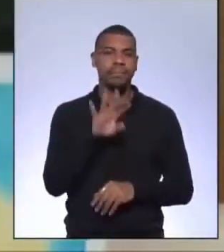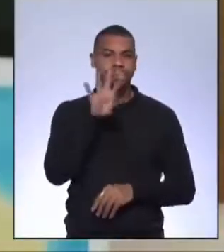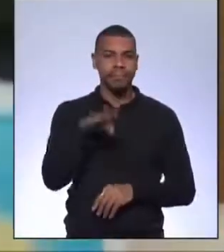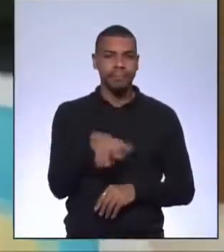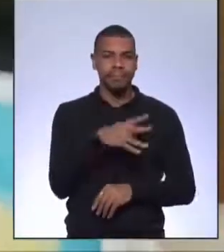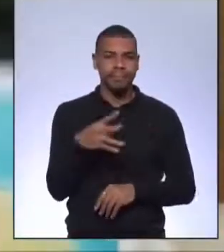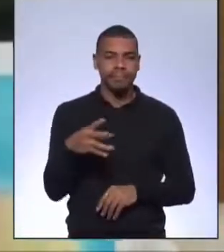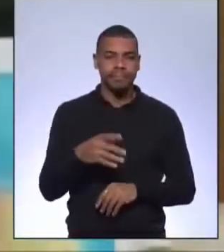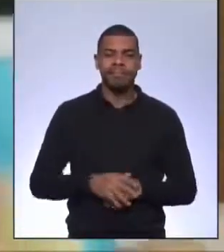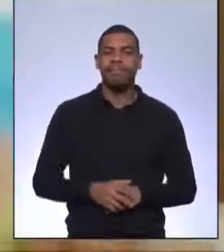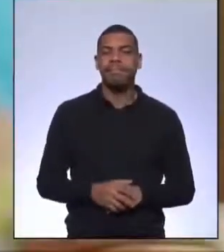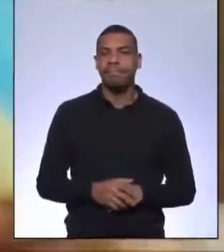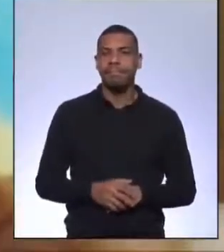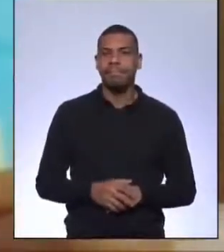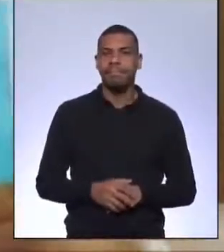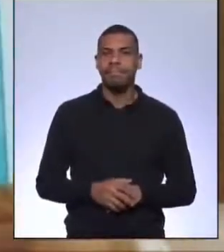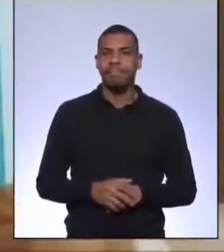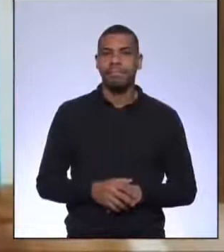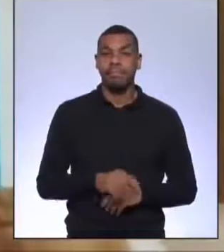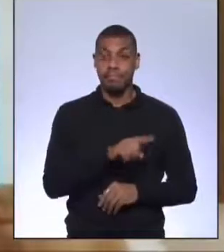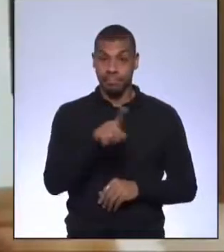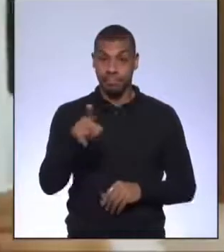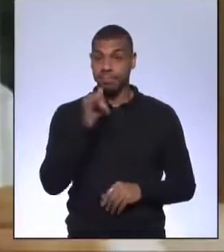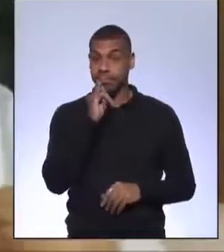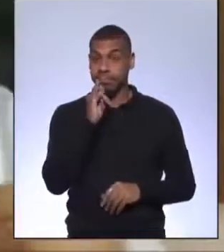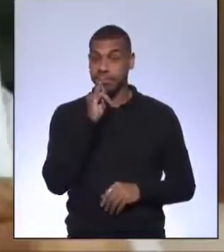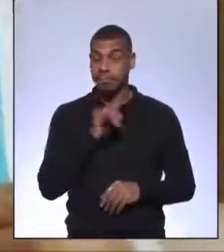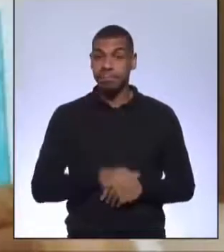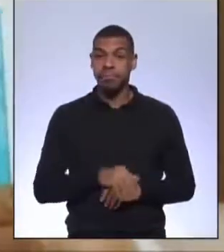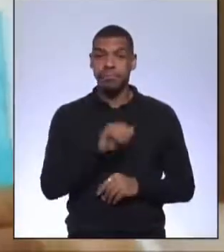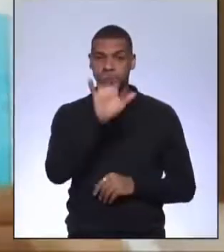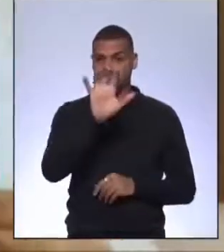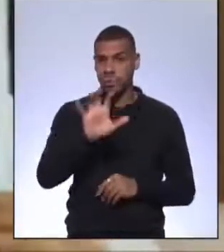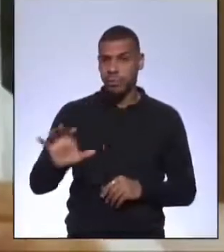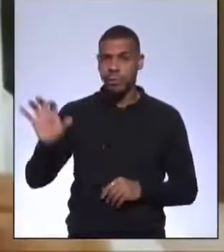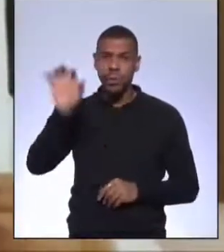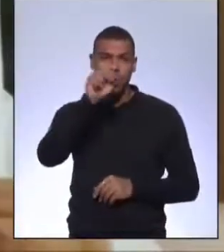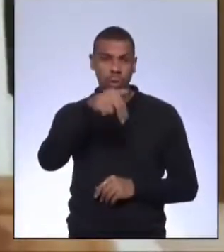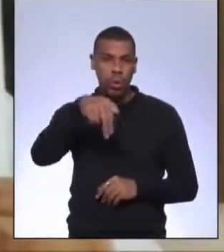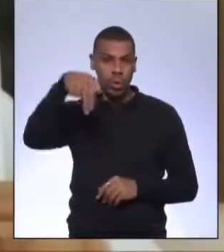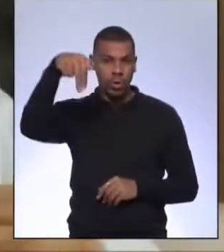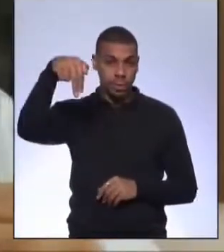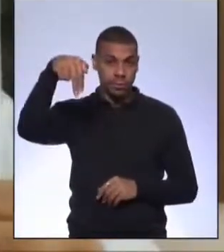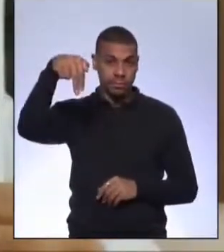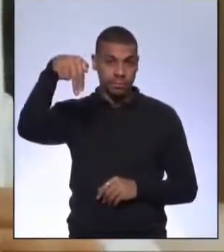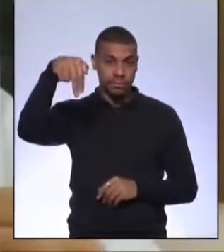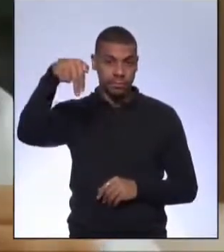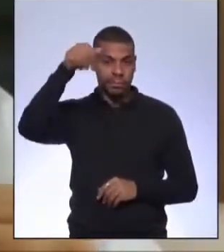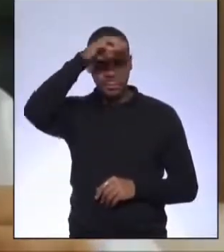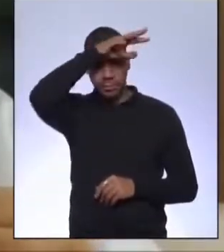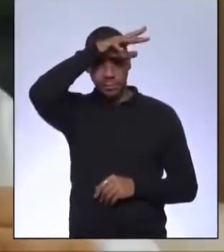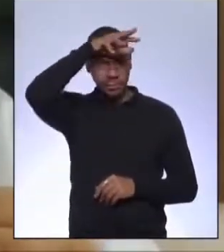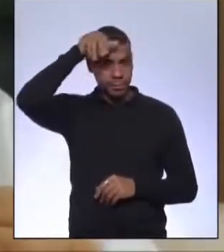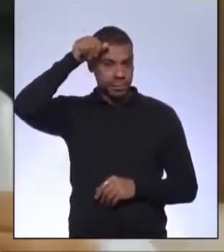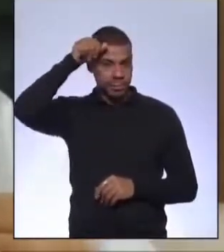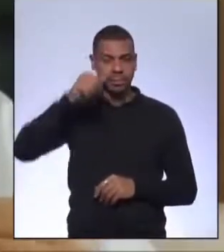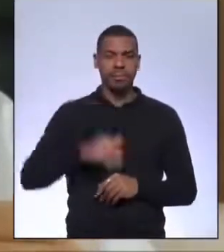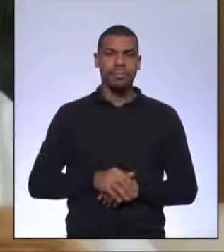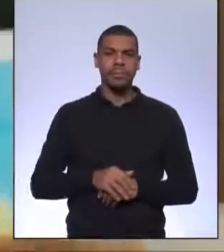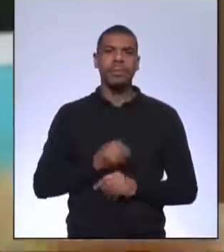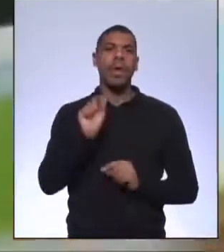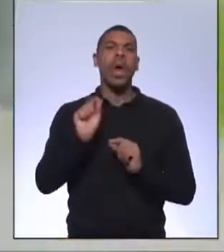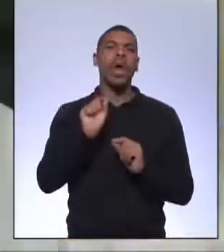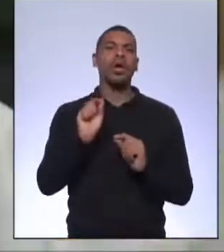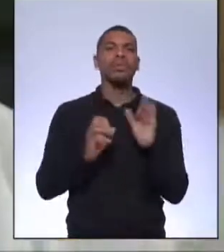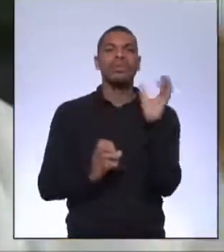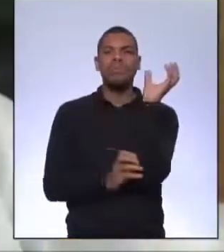bom? Então, olha só, você tem aqui a região norte, né? A nossa Amazônia. Aqui começa o